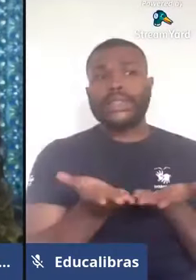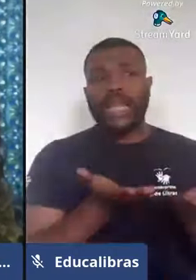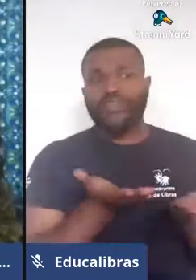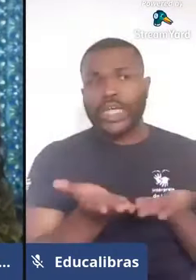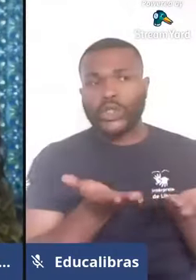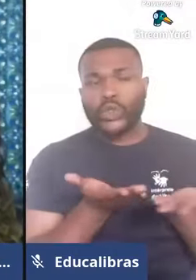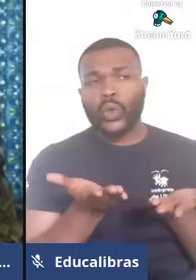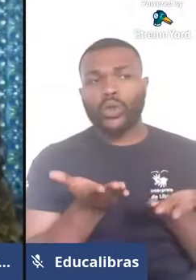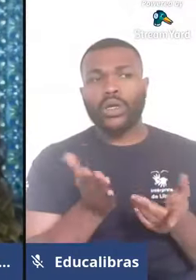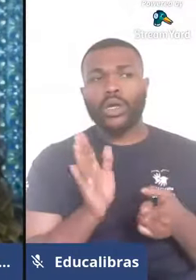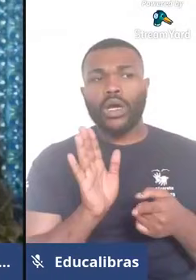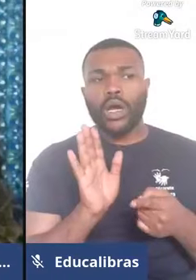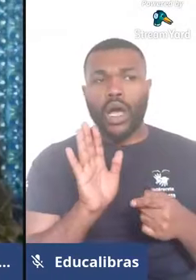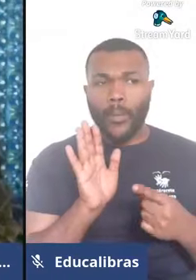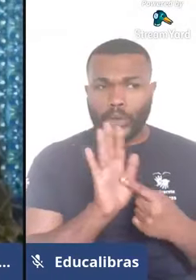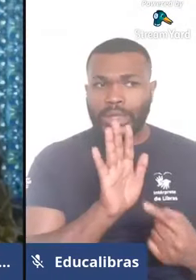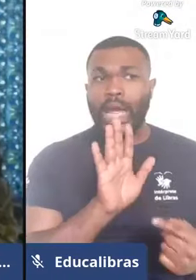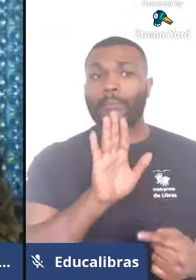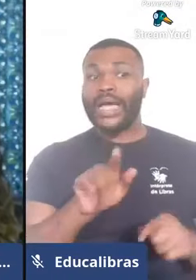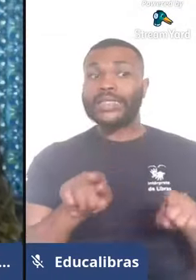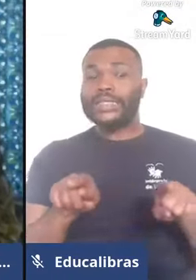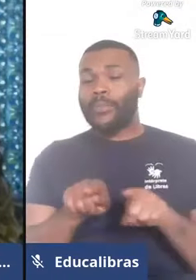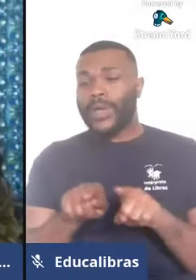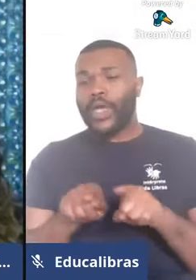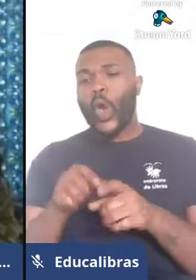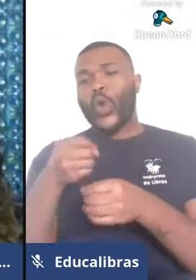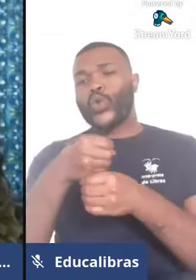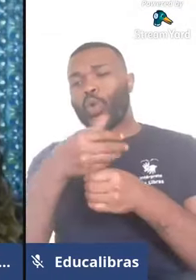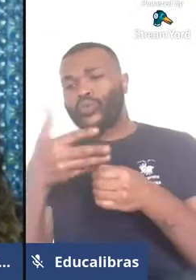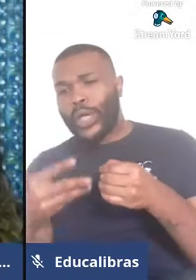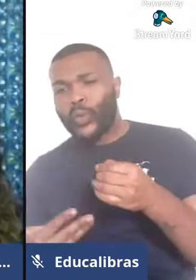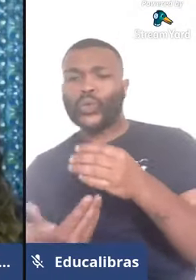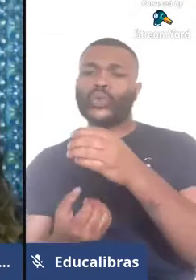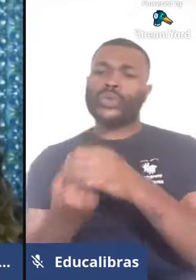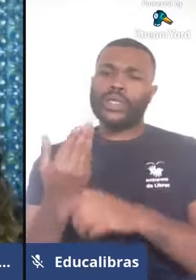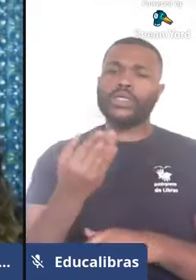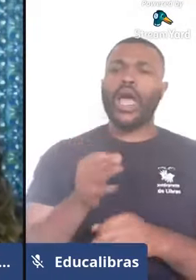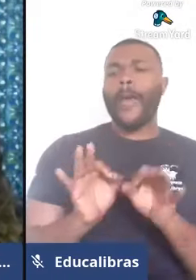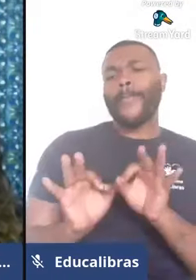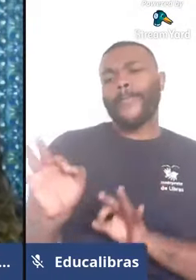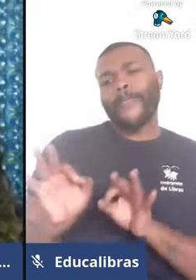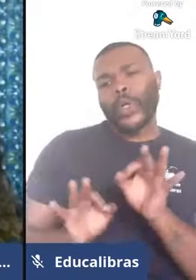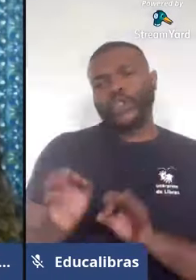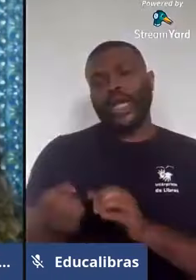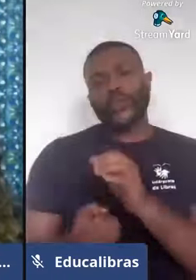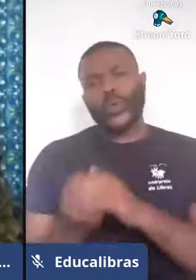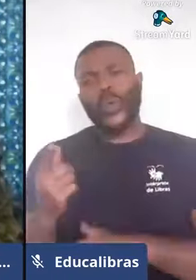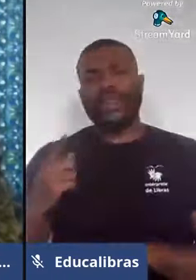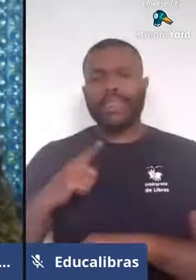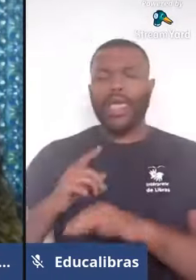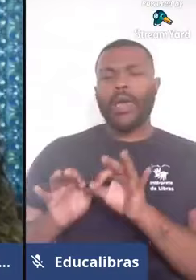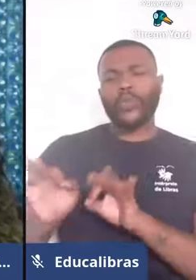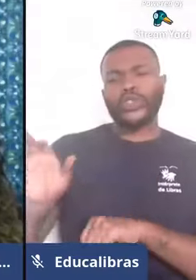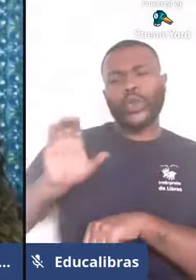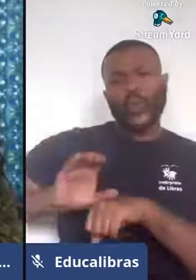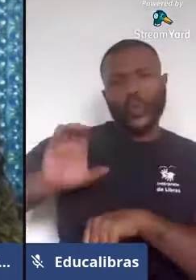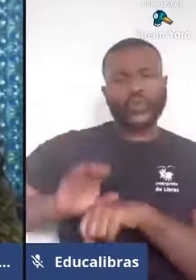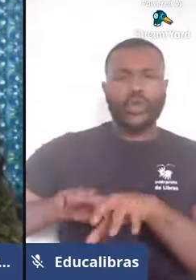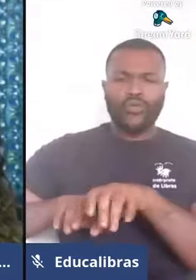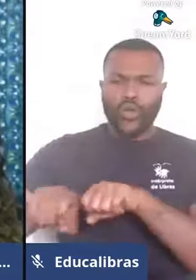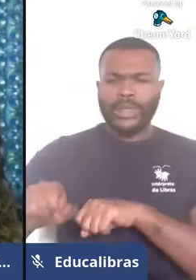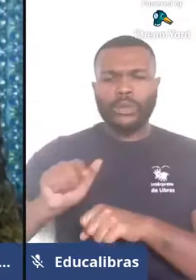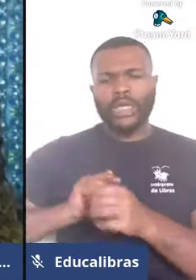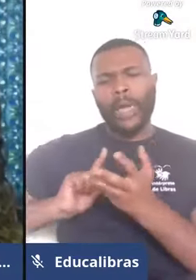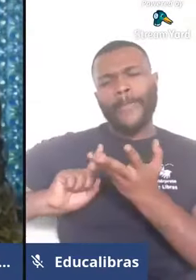conhecimento, criar projetos. Então, a gente tem projetos de cursos de formação, enfim, e